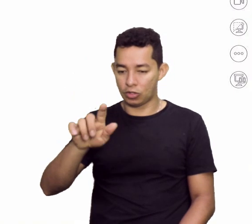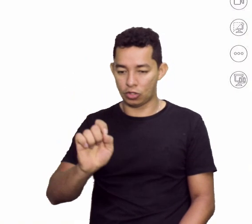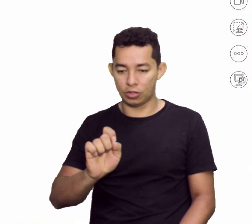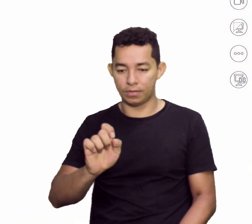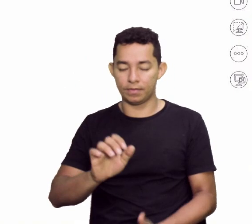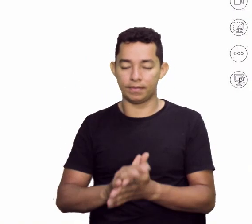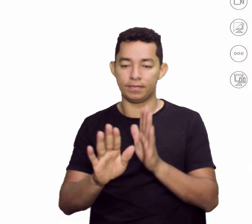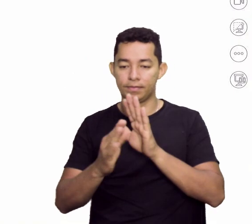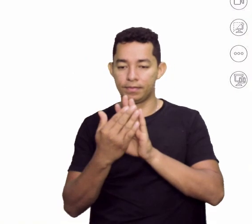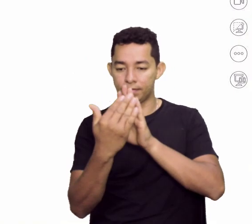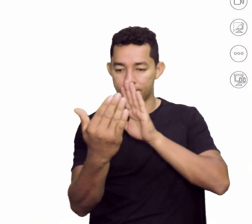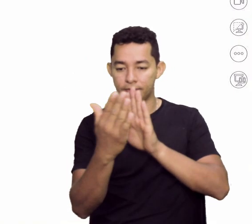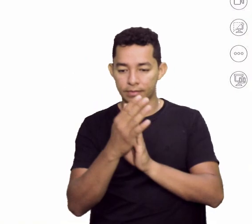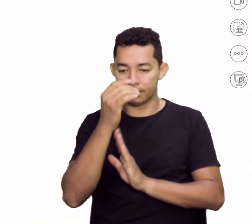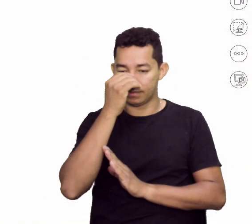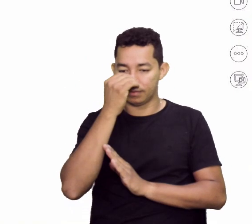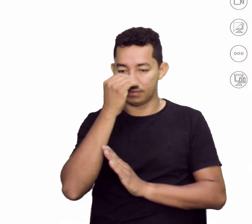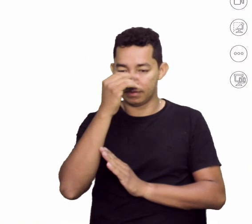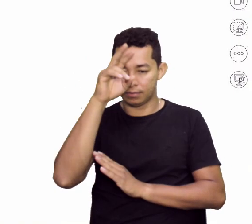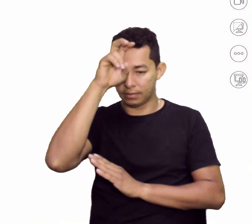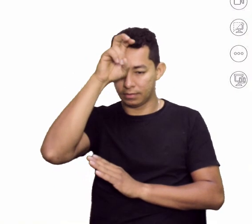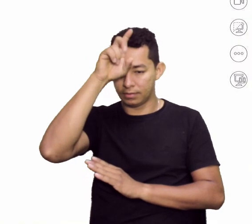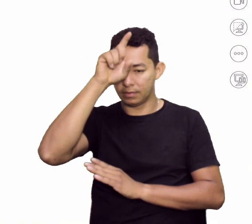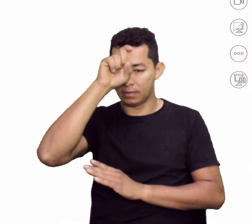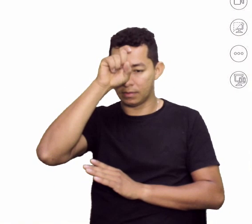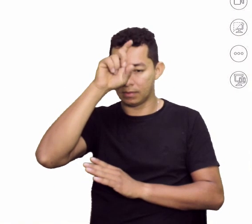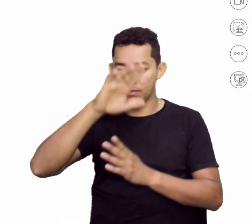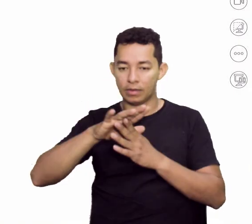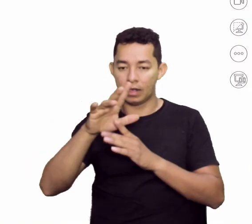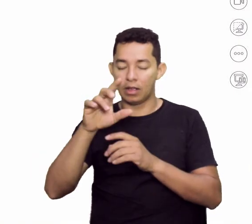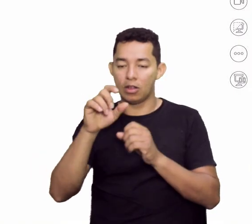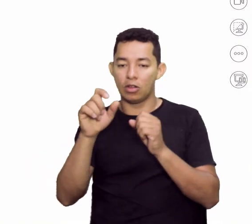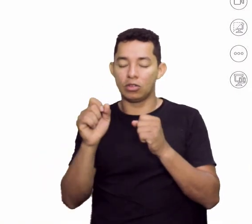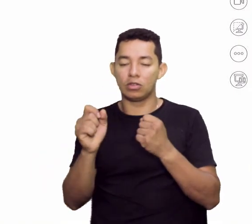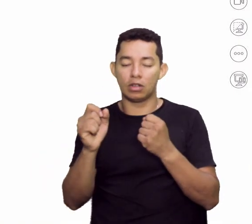né? Na frente das pirâmides, como guardiã simbólica.